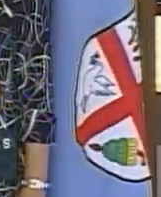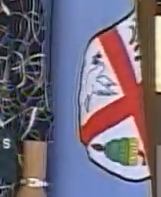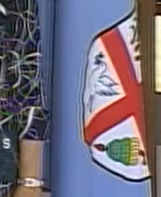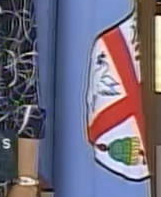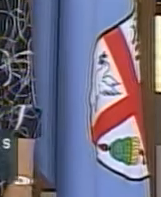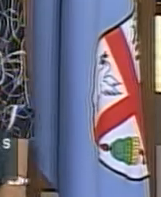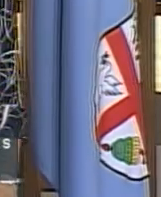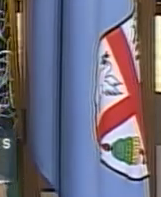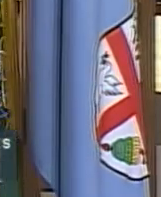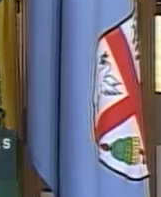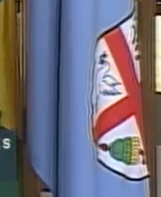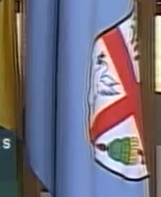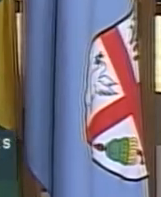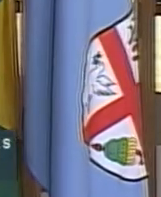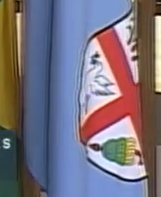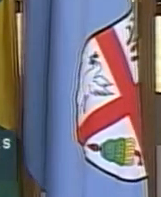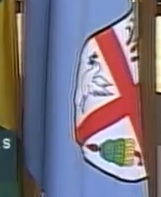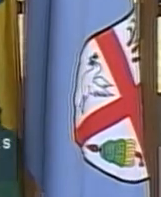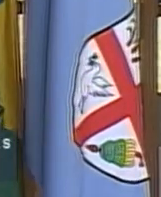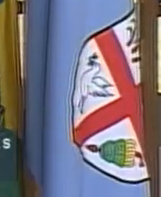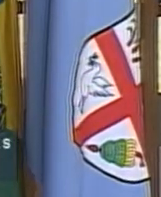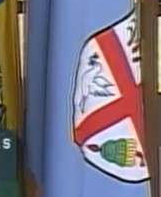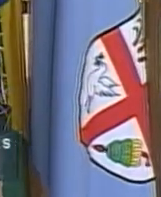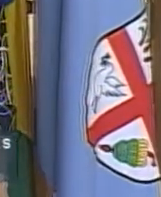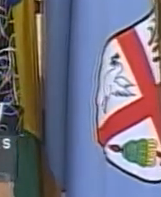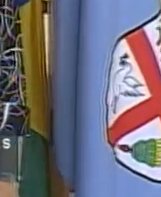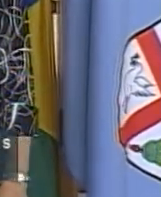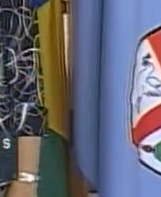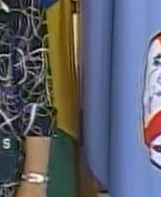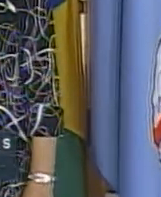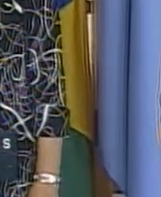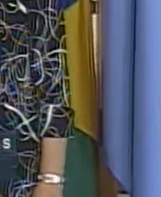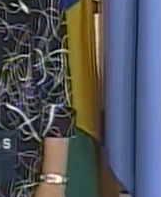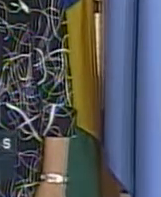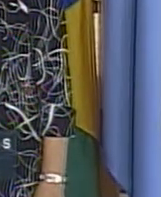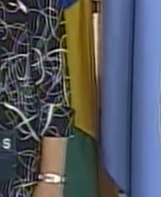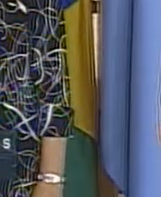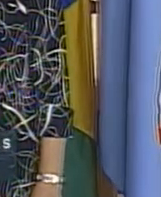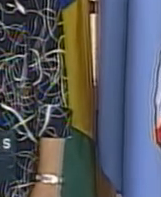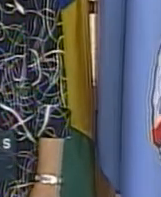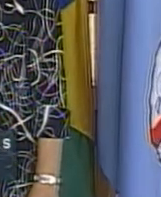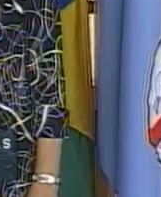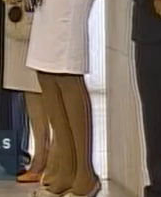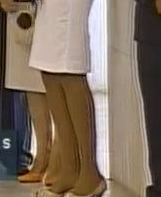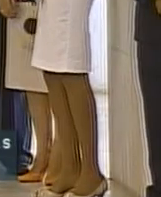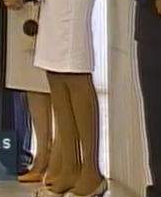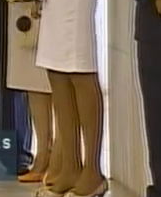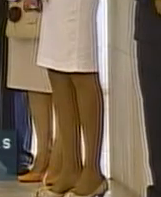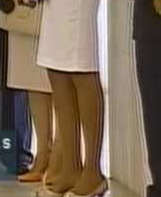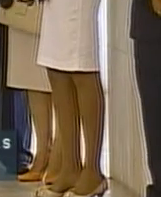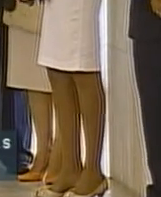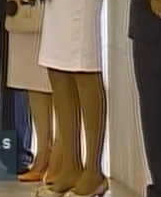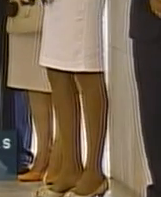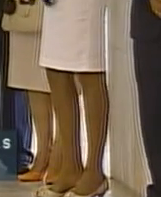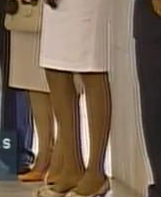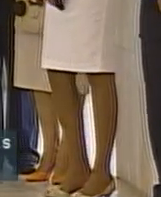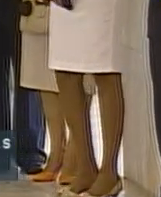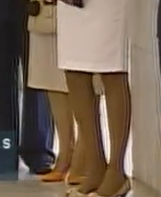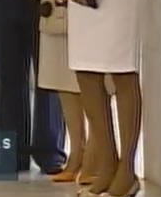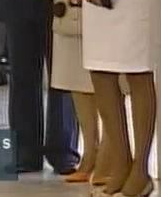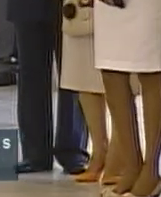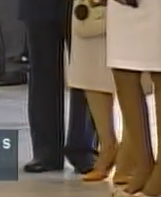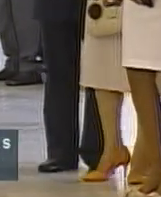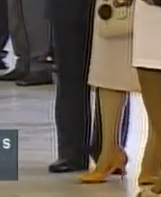Você percebe também que, de acordo com os seus costumes, os trajes são característicos de seu país. Senhora